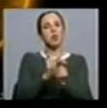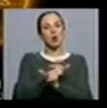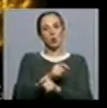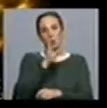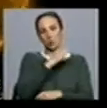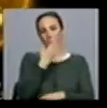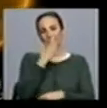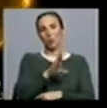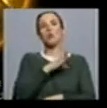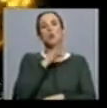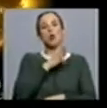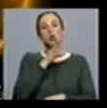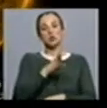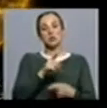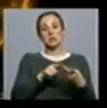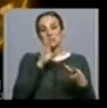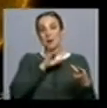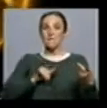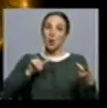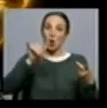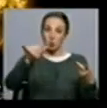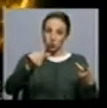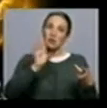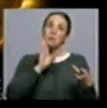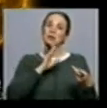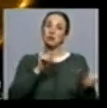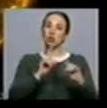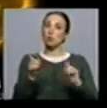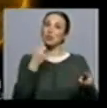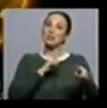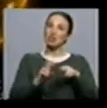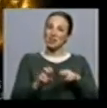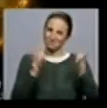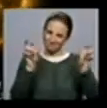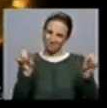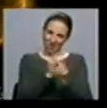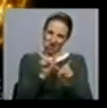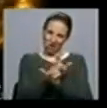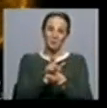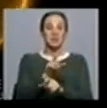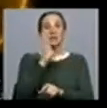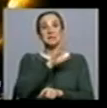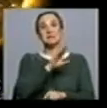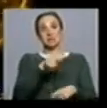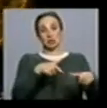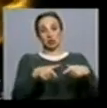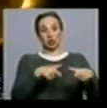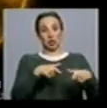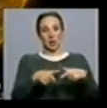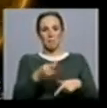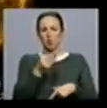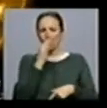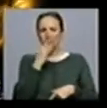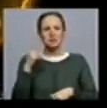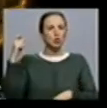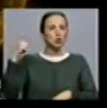então será por comboio. Se for por avião, então será por avião. E o que nos diz este estudo é que, apesar desta estrela ser tão parecida com o nosso